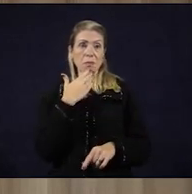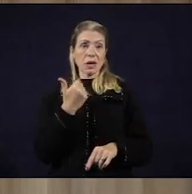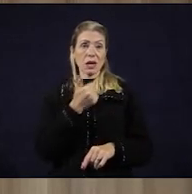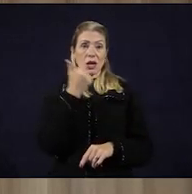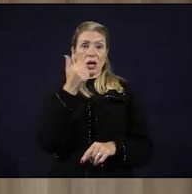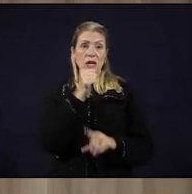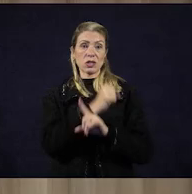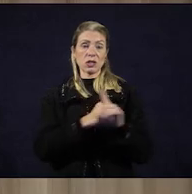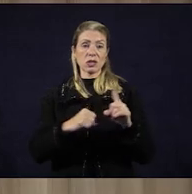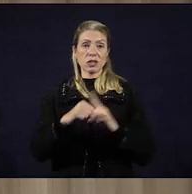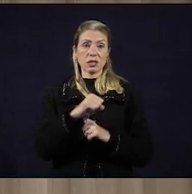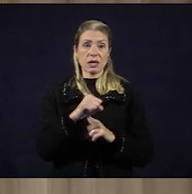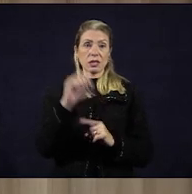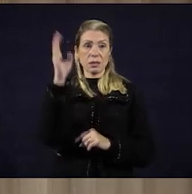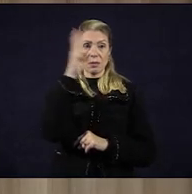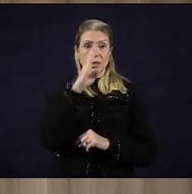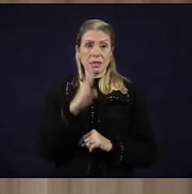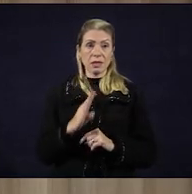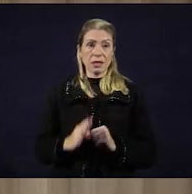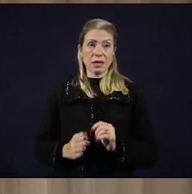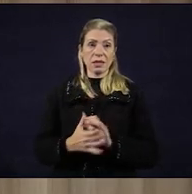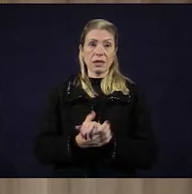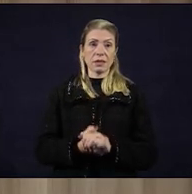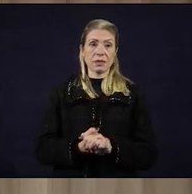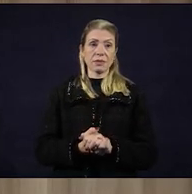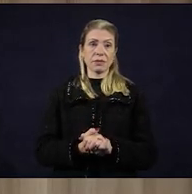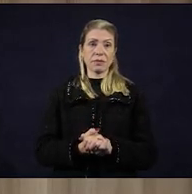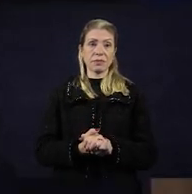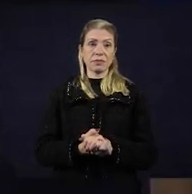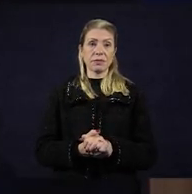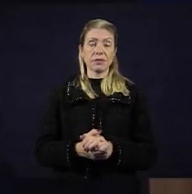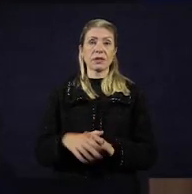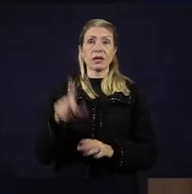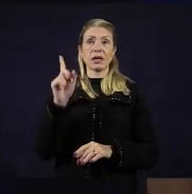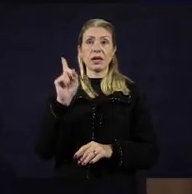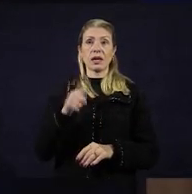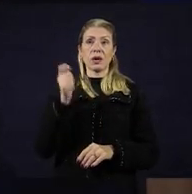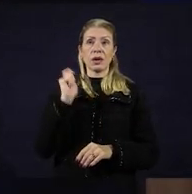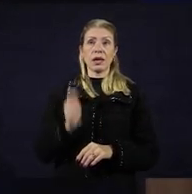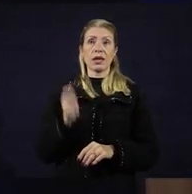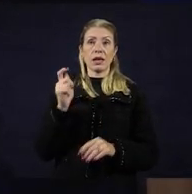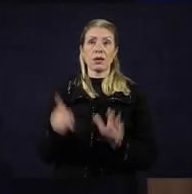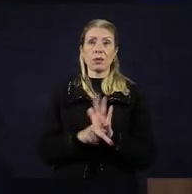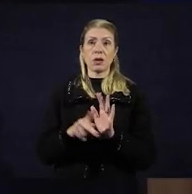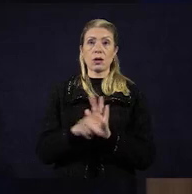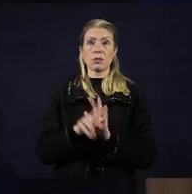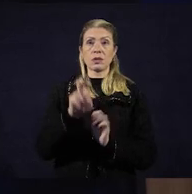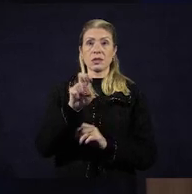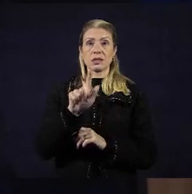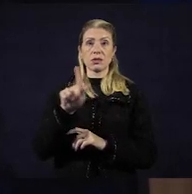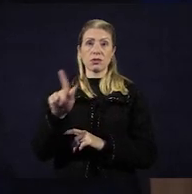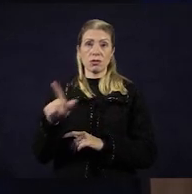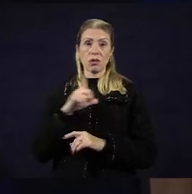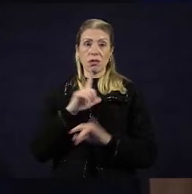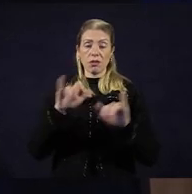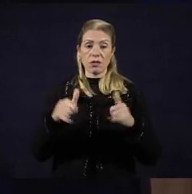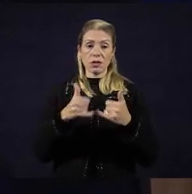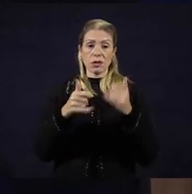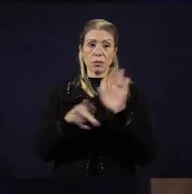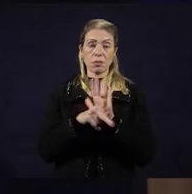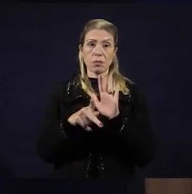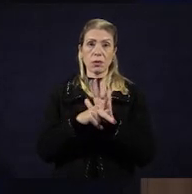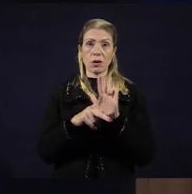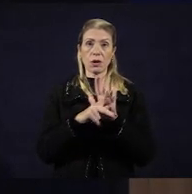brasileira conduzir um processo super complexo foi o leilão de 5g conectou parte da